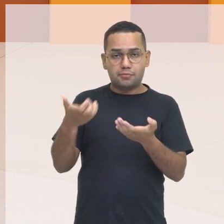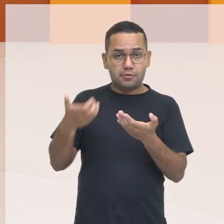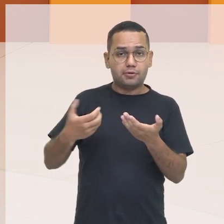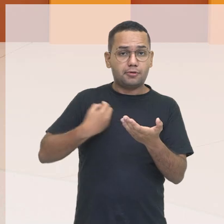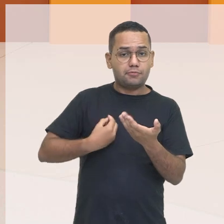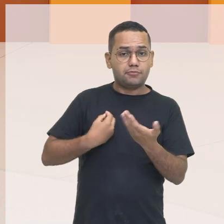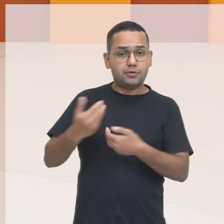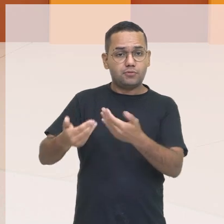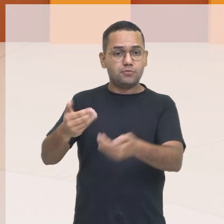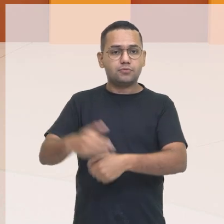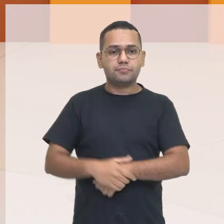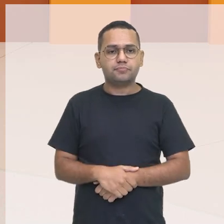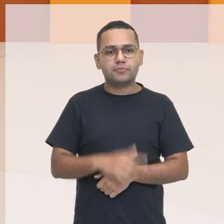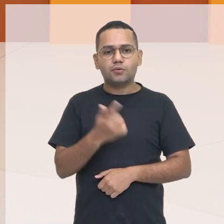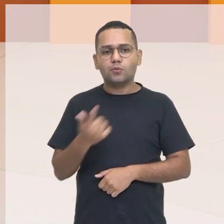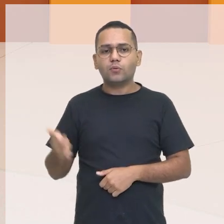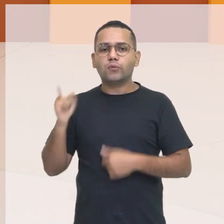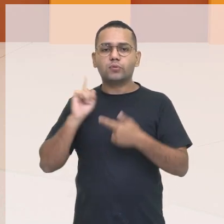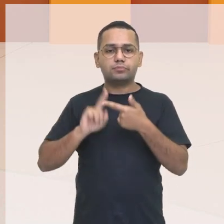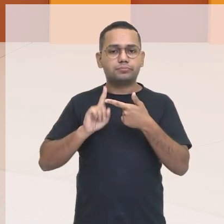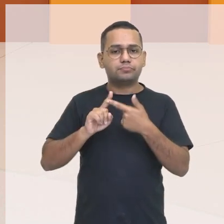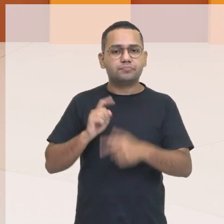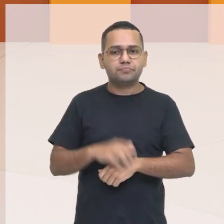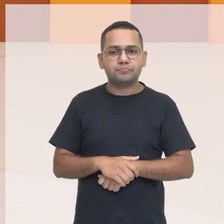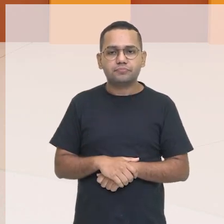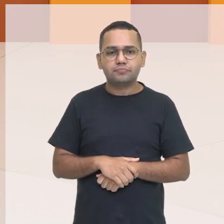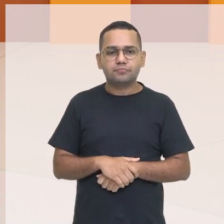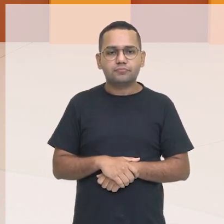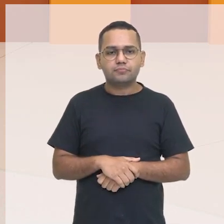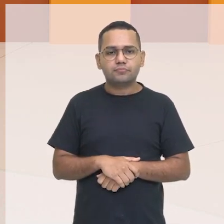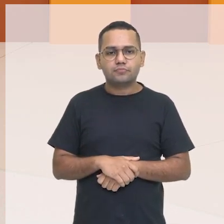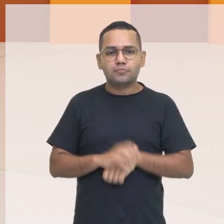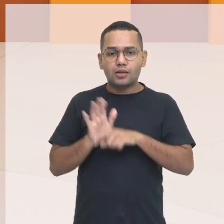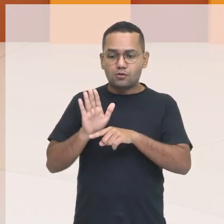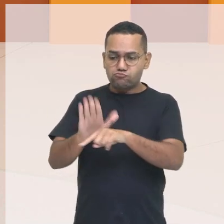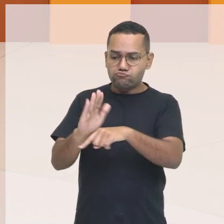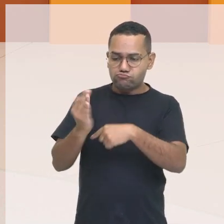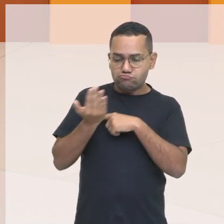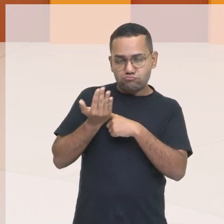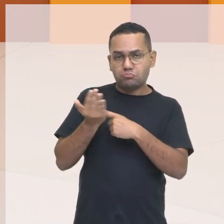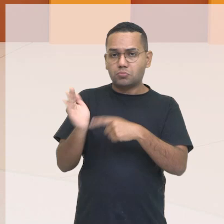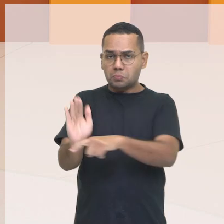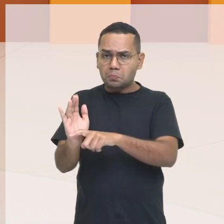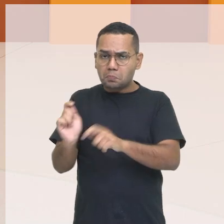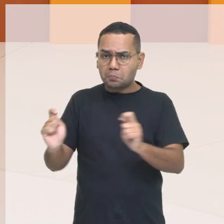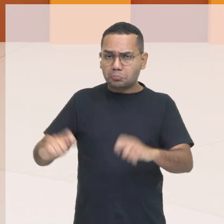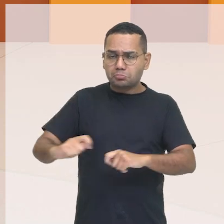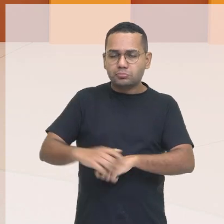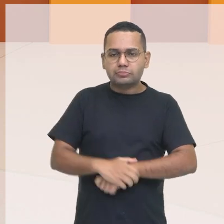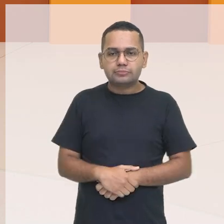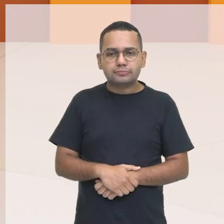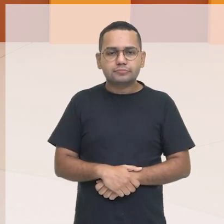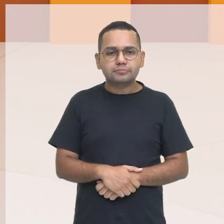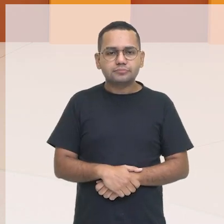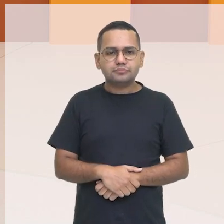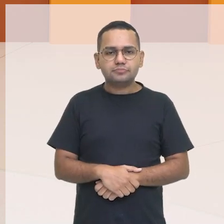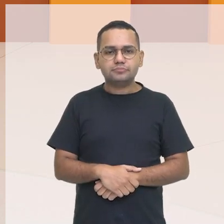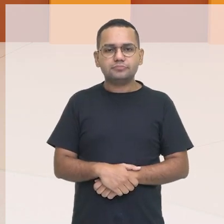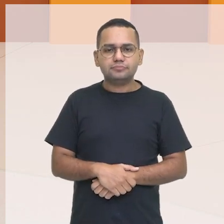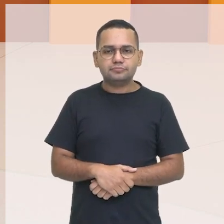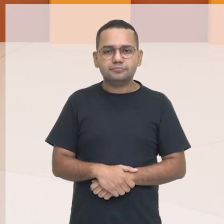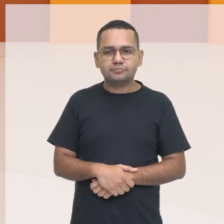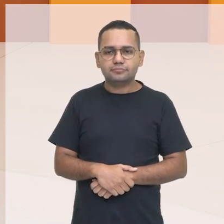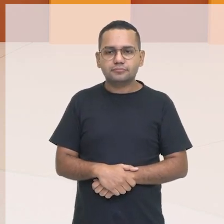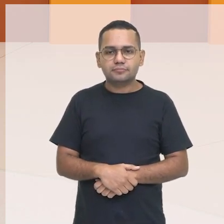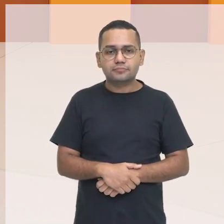a beneficência, a ação de benefício dos outros ou em benefício dos outros, promovendo o